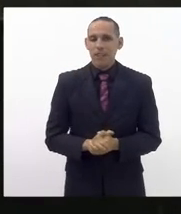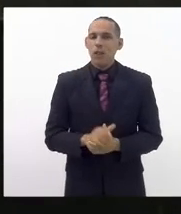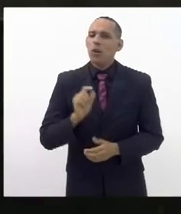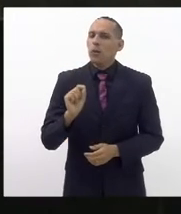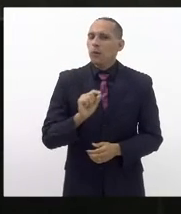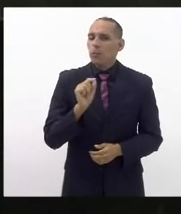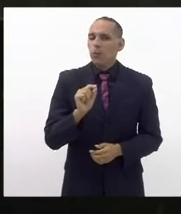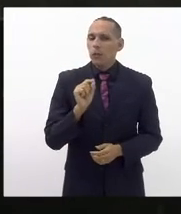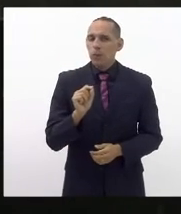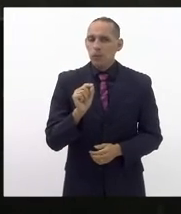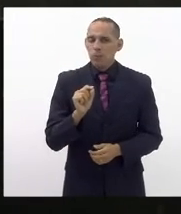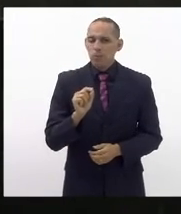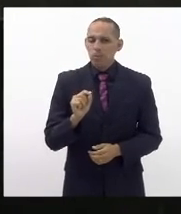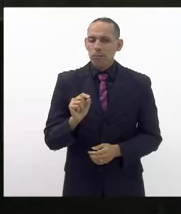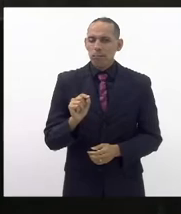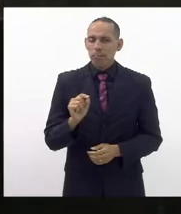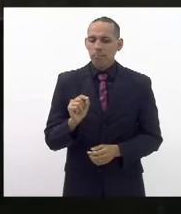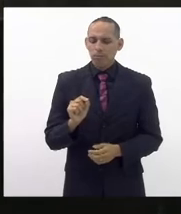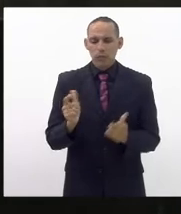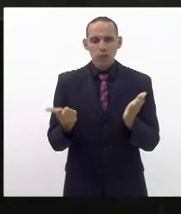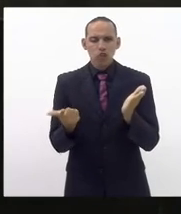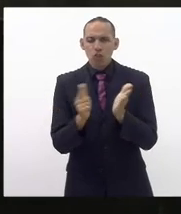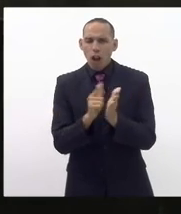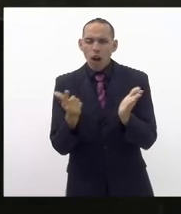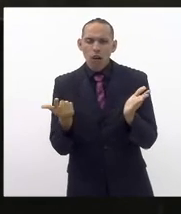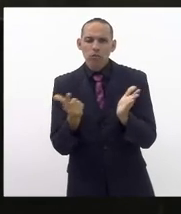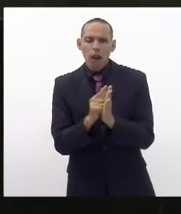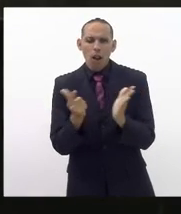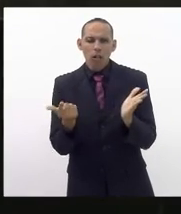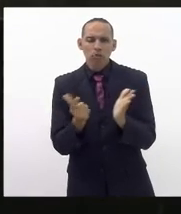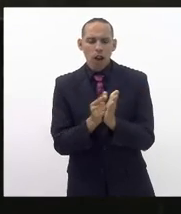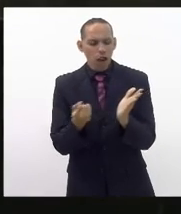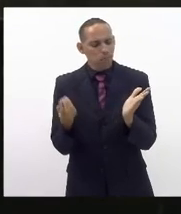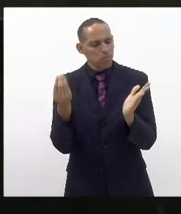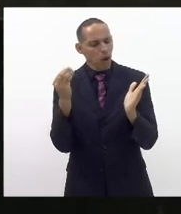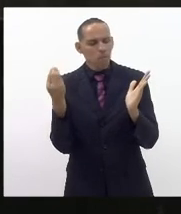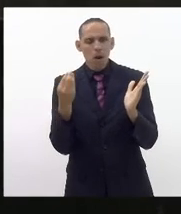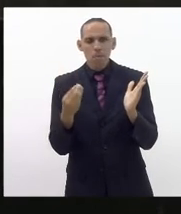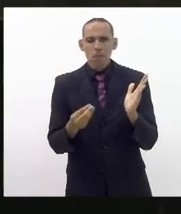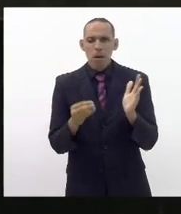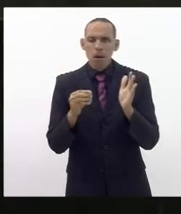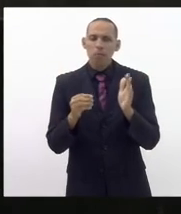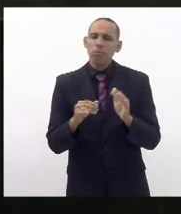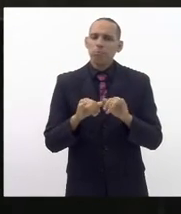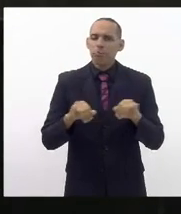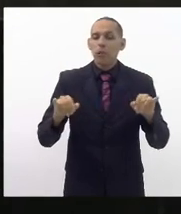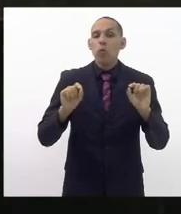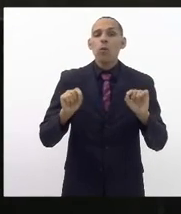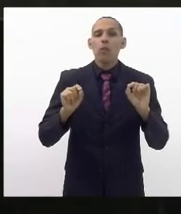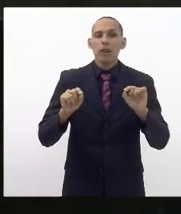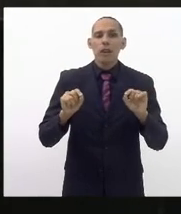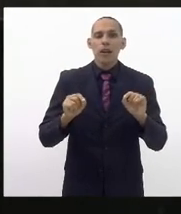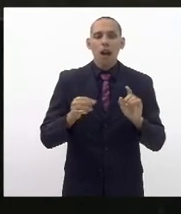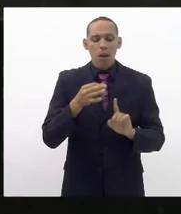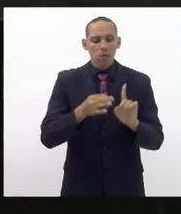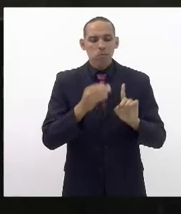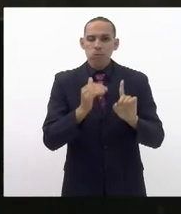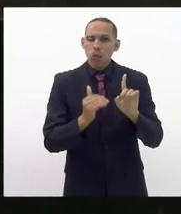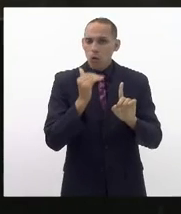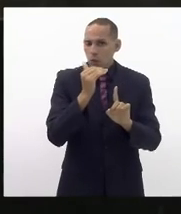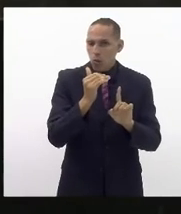foi muito destacado nos jornais, né? Que o Procurador-Geral da República,